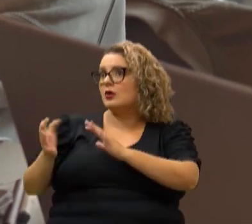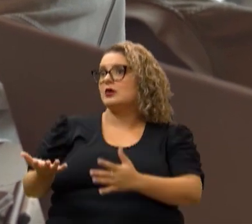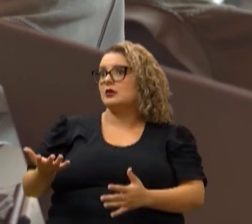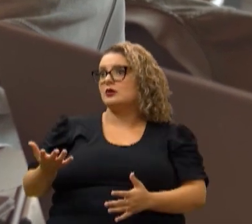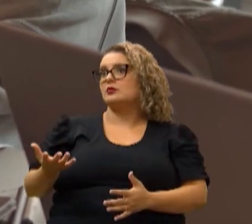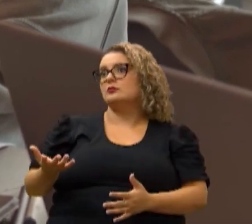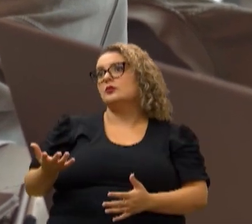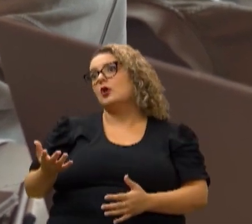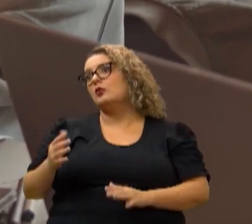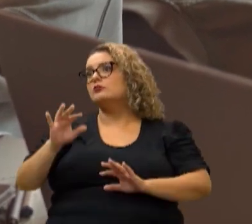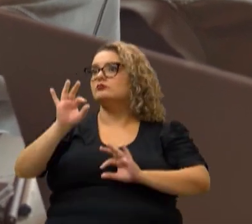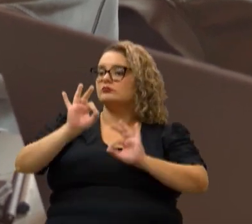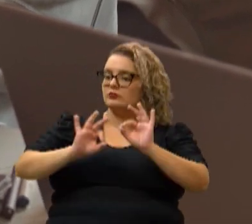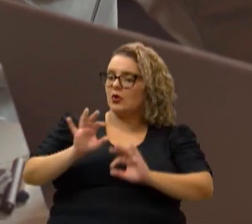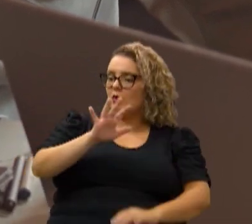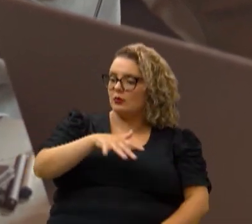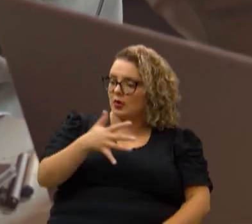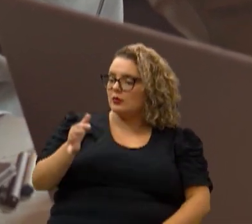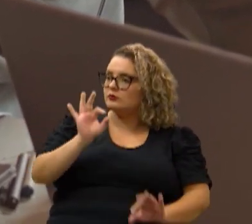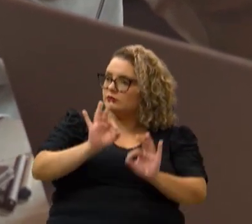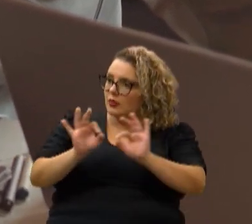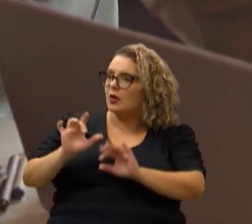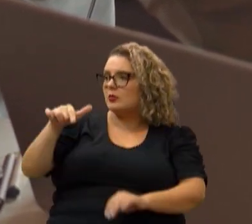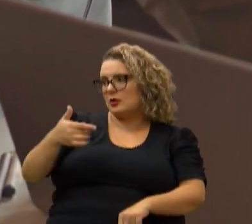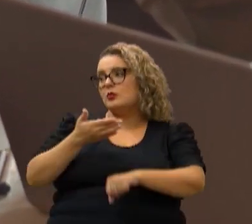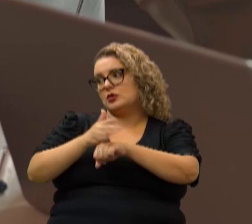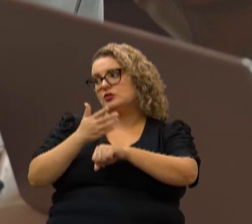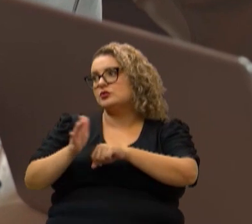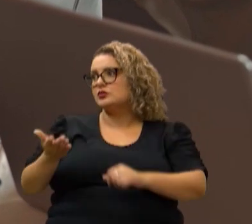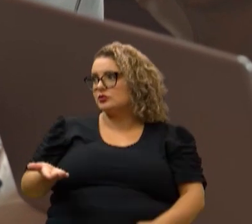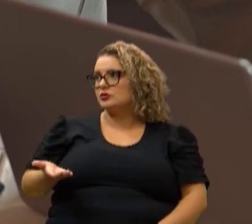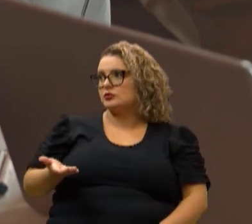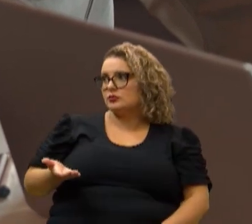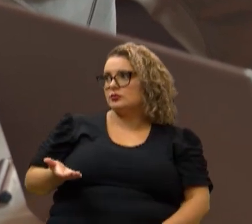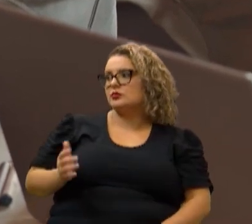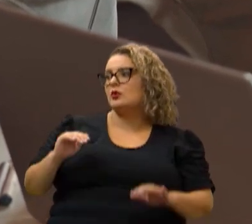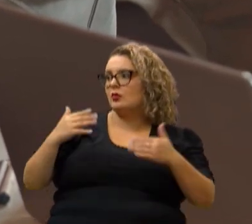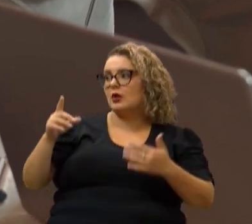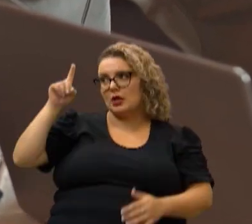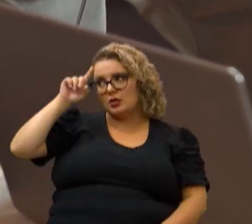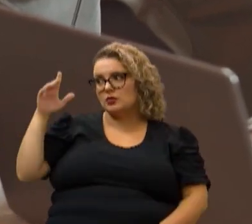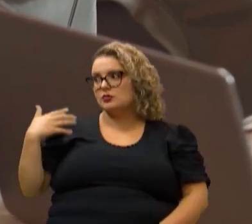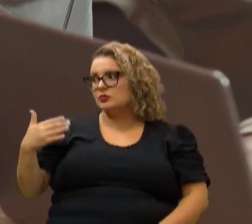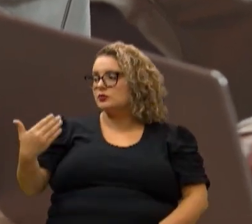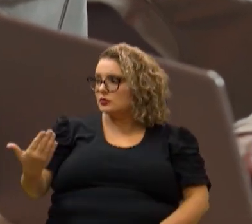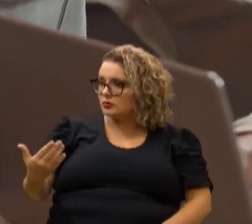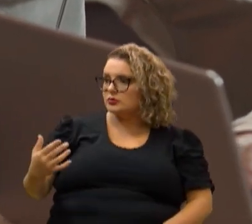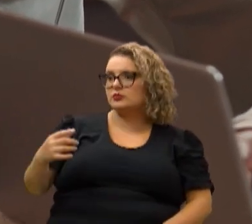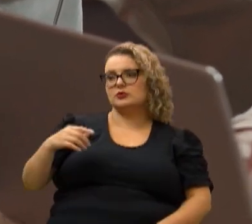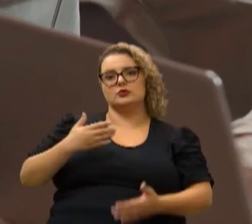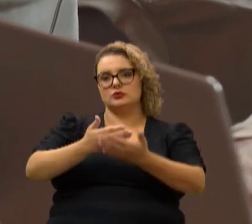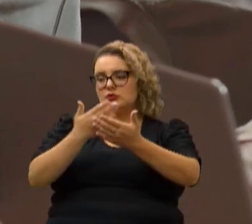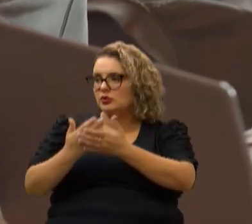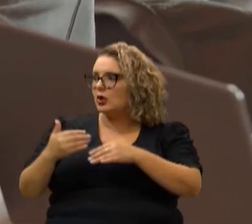organização, um planejamento para que se coloque depois em prática quais os dias que eu vou